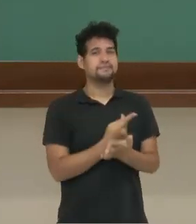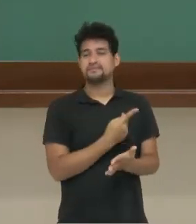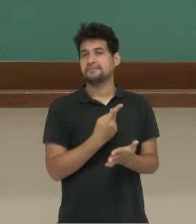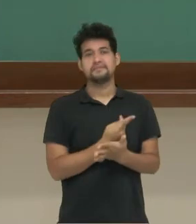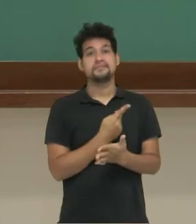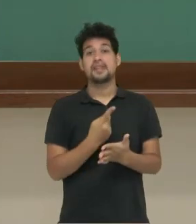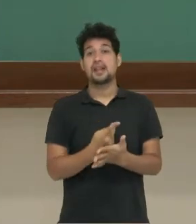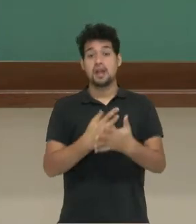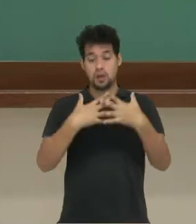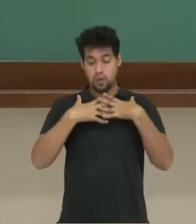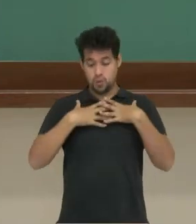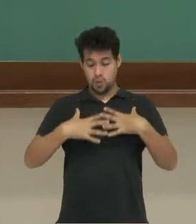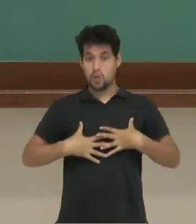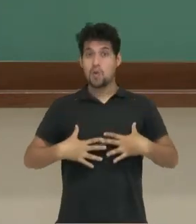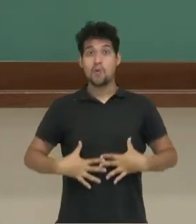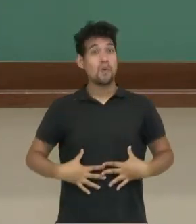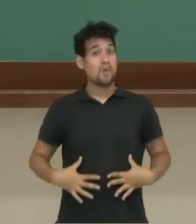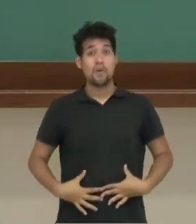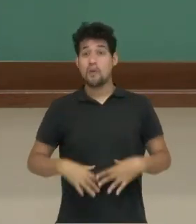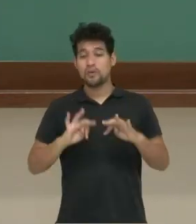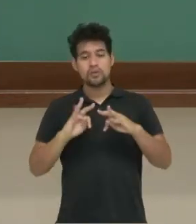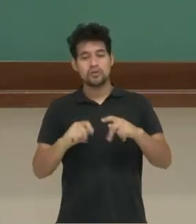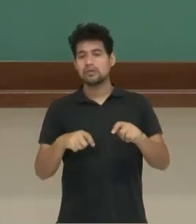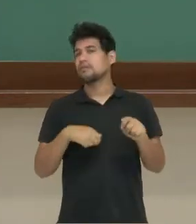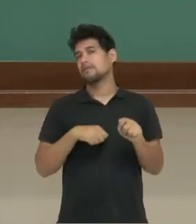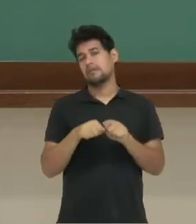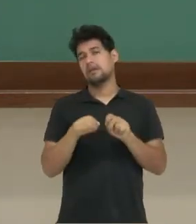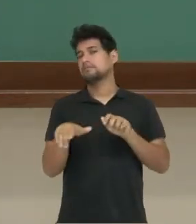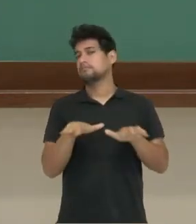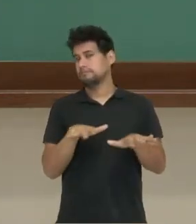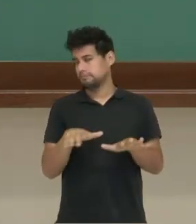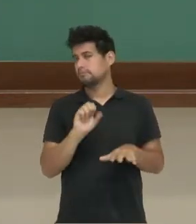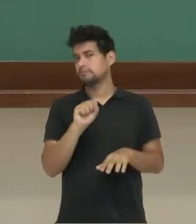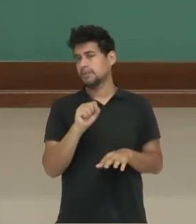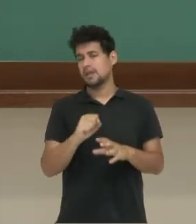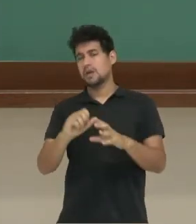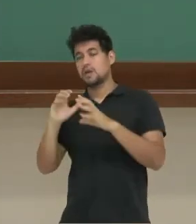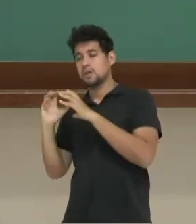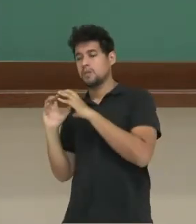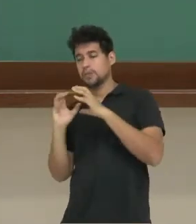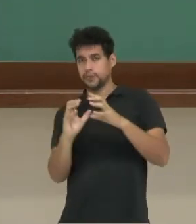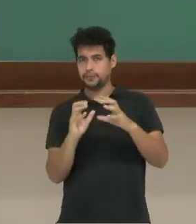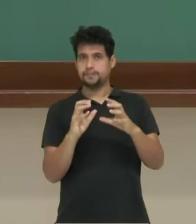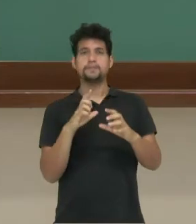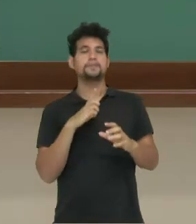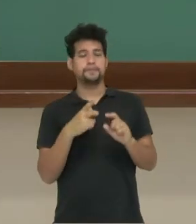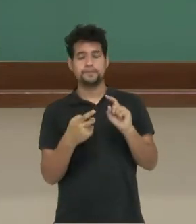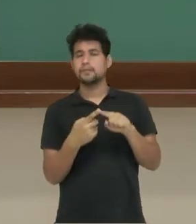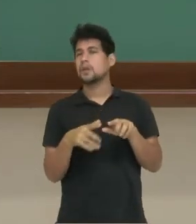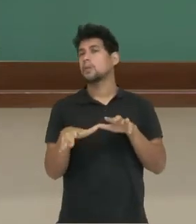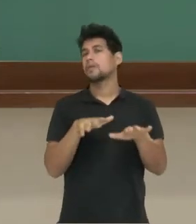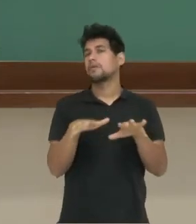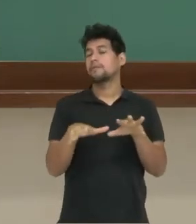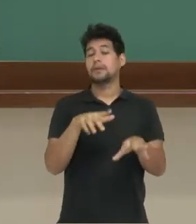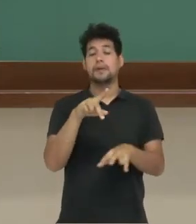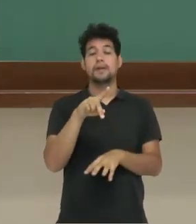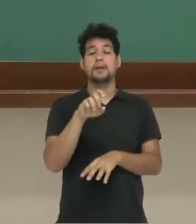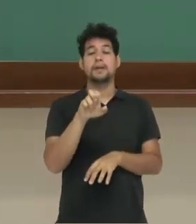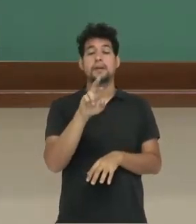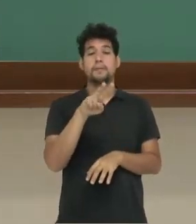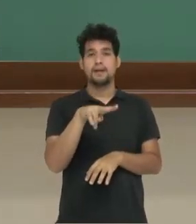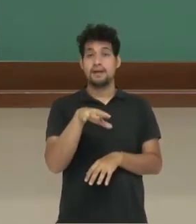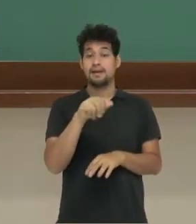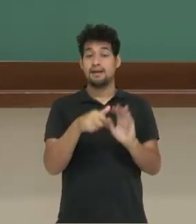o corpo todo que executa o movimento. Então, por isso existe esse movimento de pernas antes,